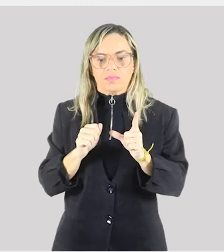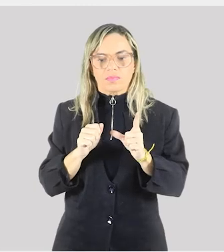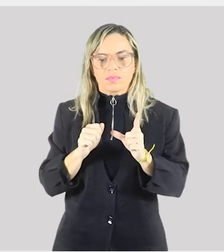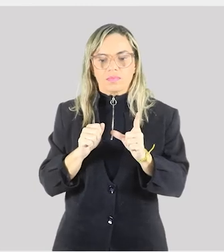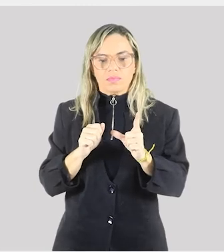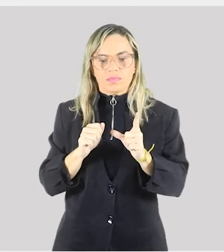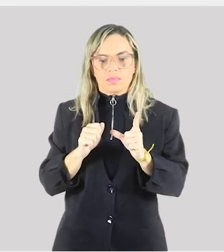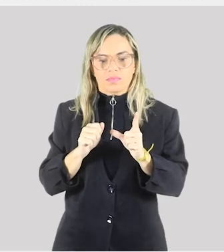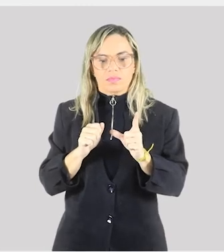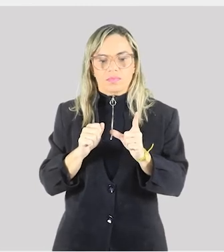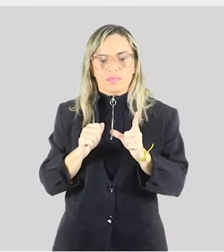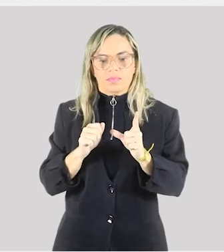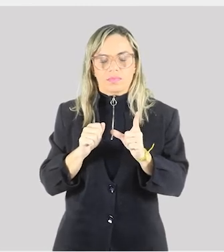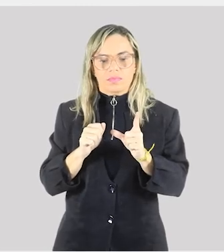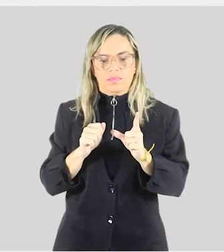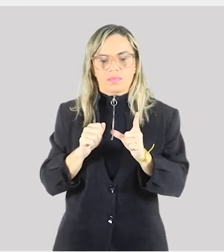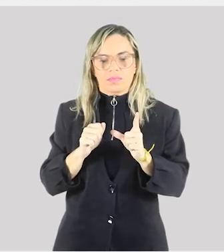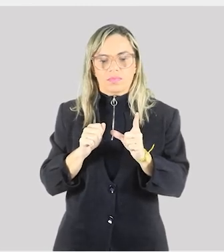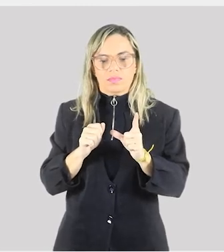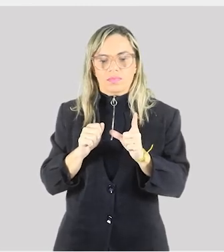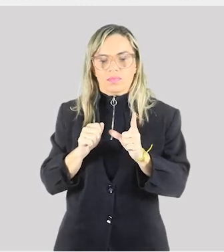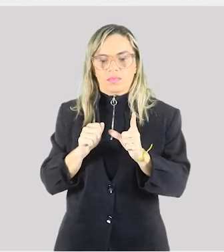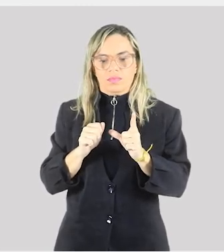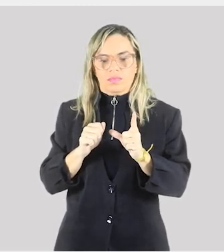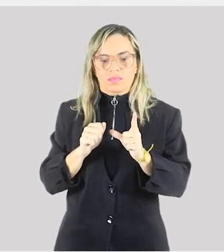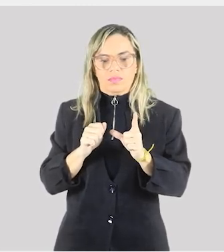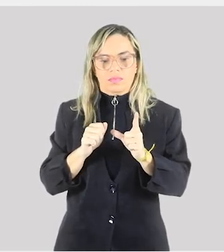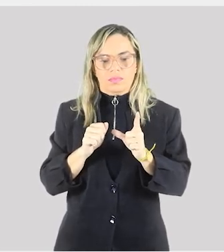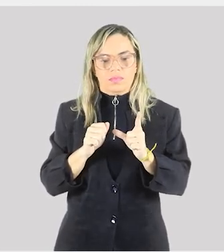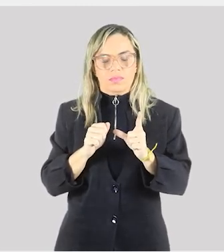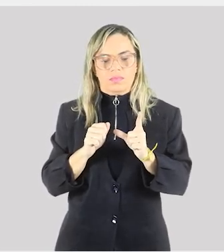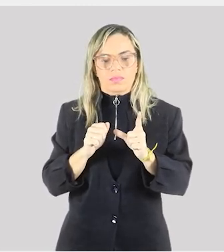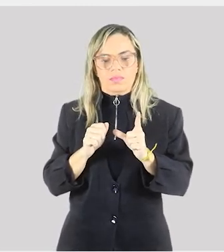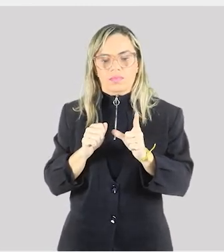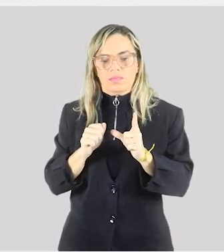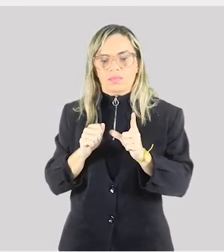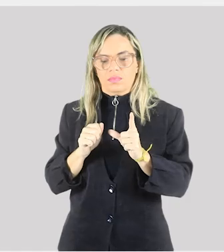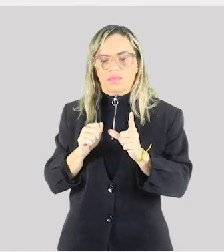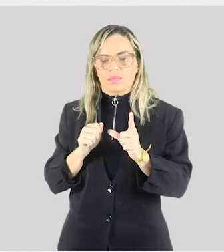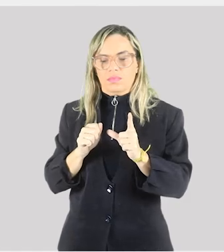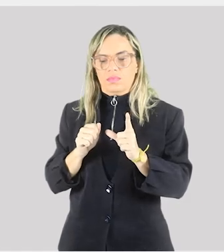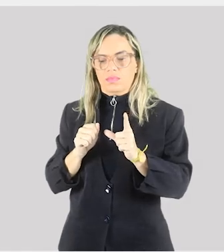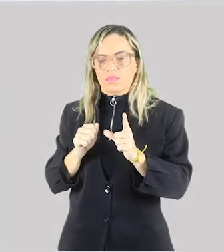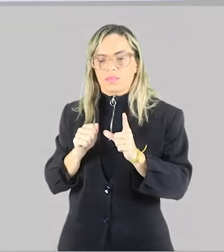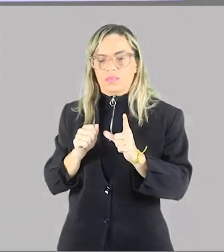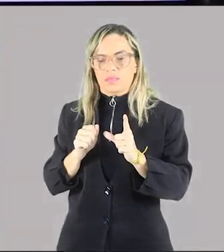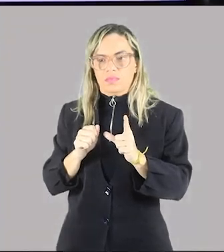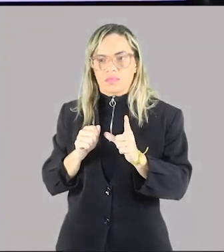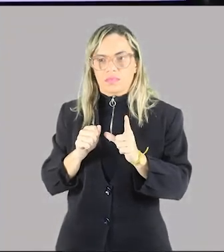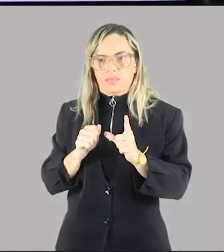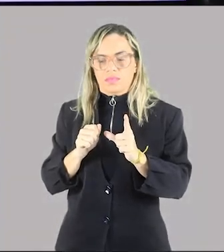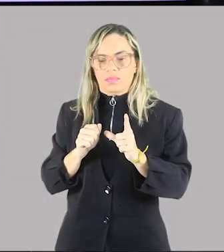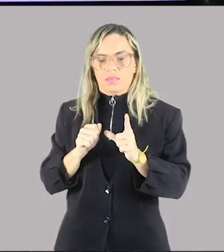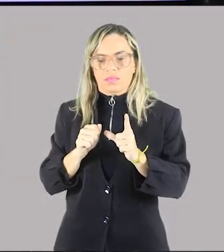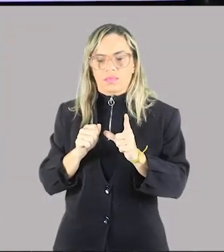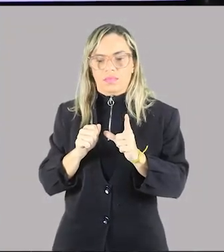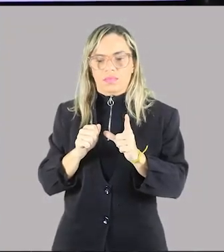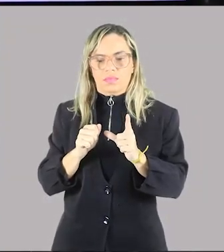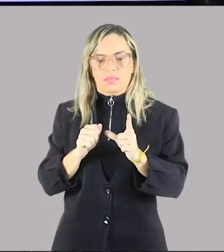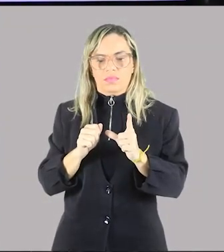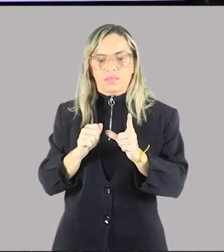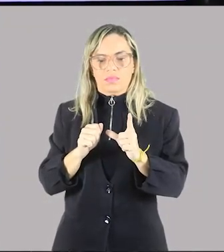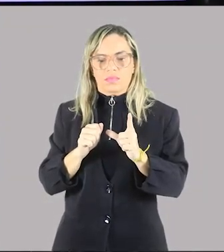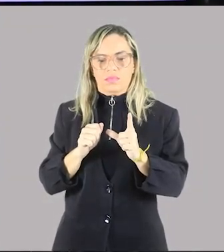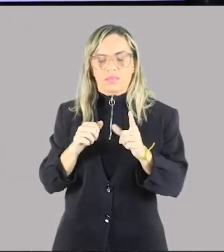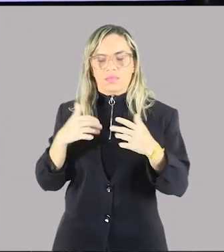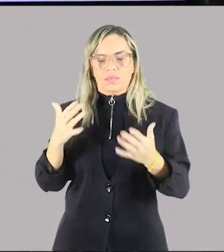contratados sob regime da legislação trabalhista para atendimento da necessidade temporária. Até aqui estava tudo bem, né?